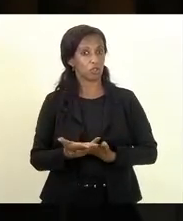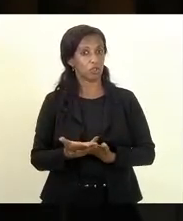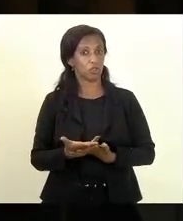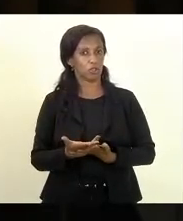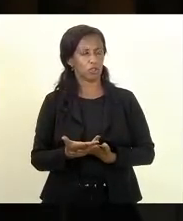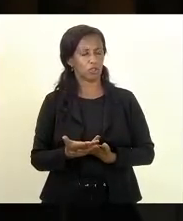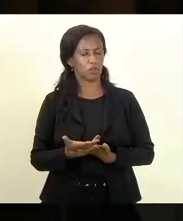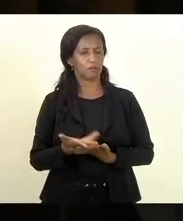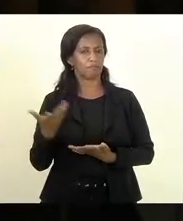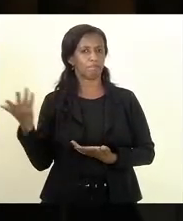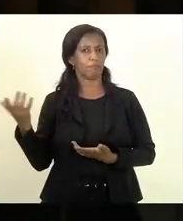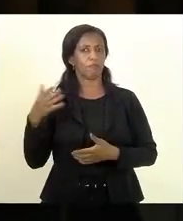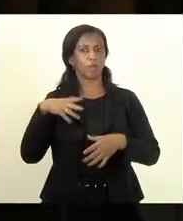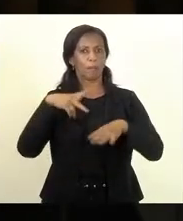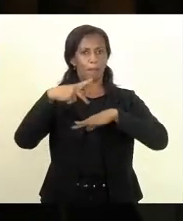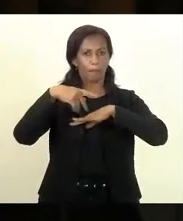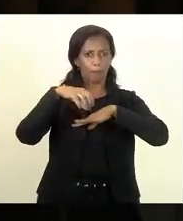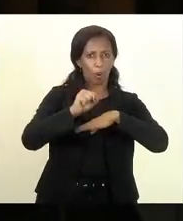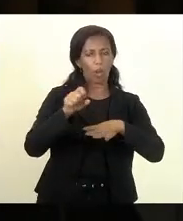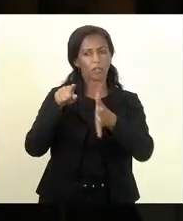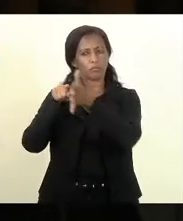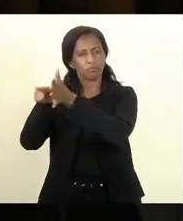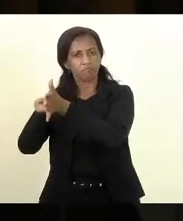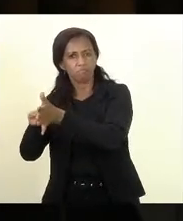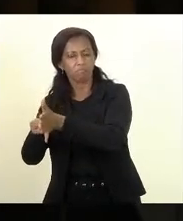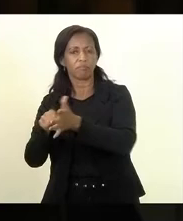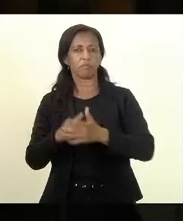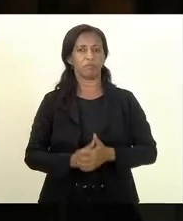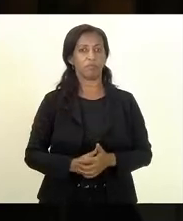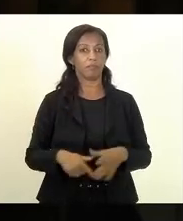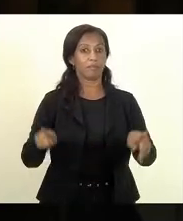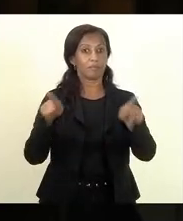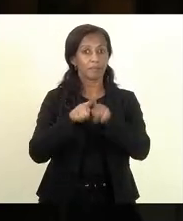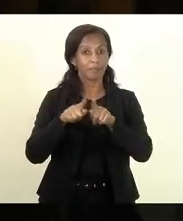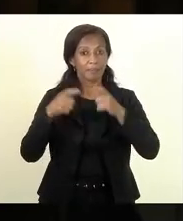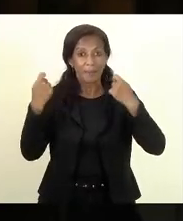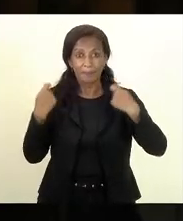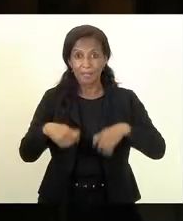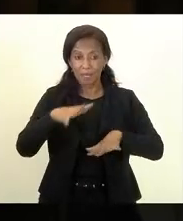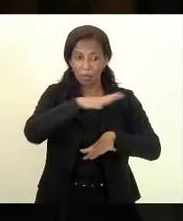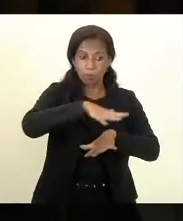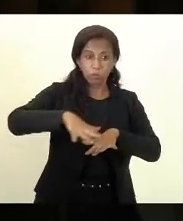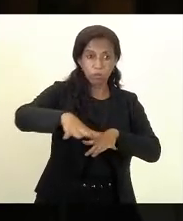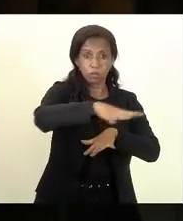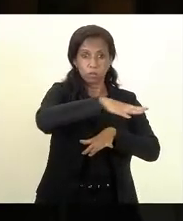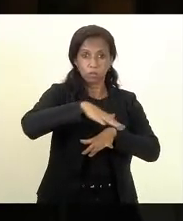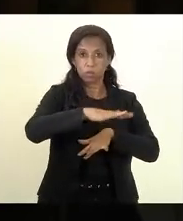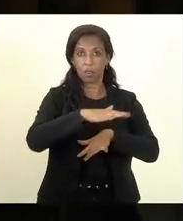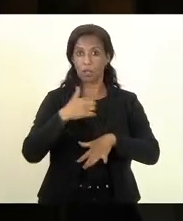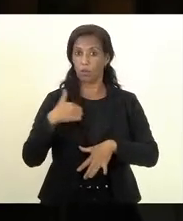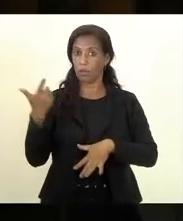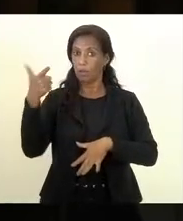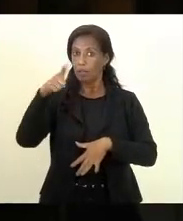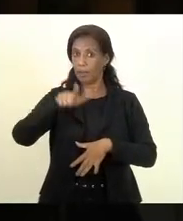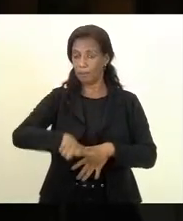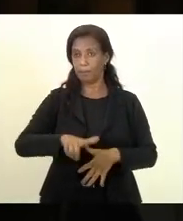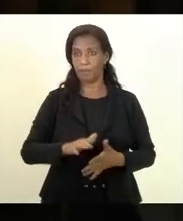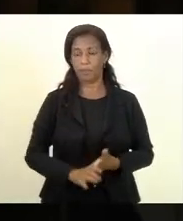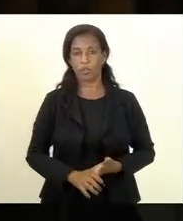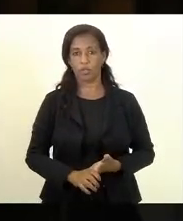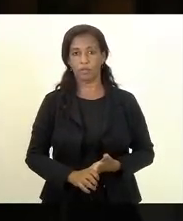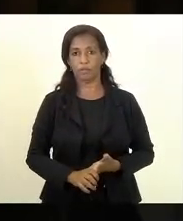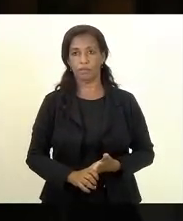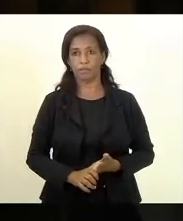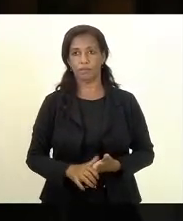monta, cursos de pós-graduação, pesquisas de alto nível. Entretanto, precisa do seu campus, mas eu quero aqui repetir, nisso a LERJ já está